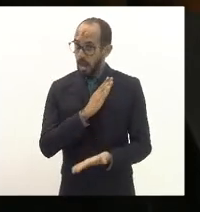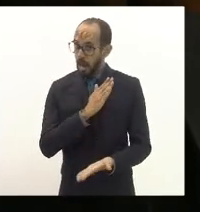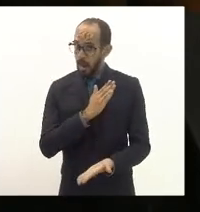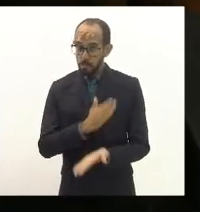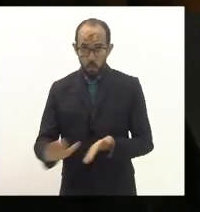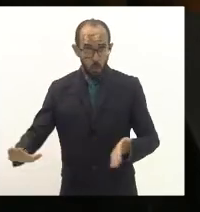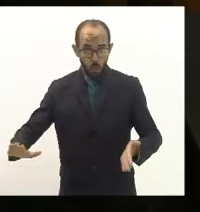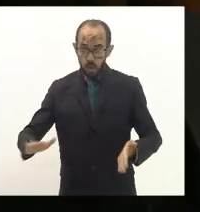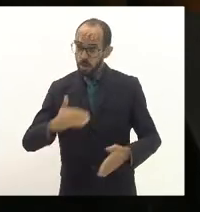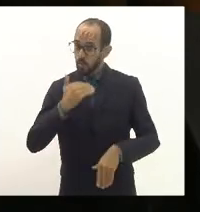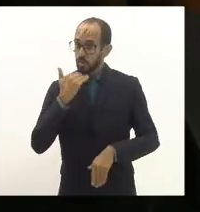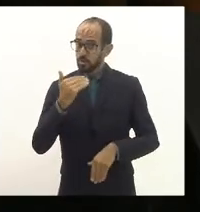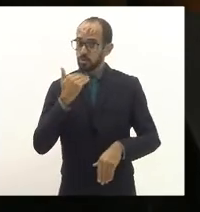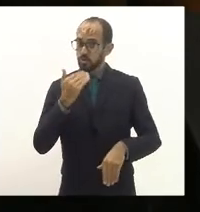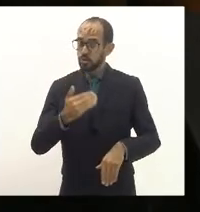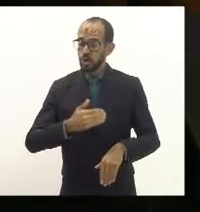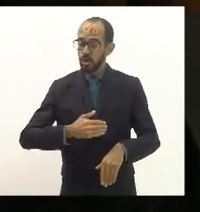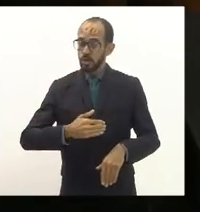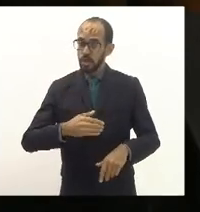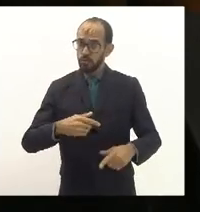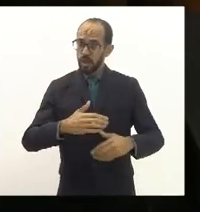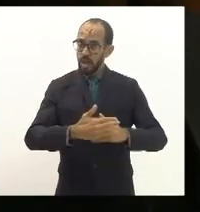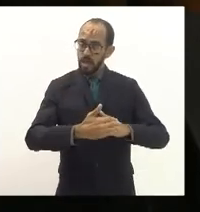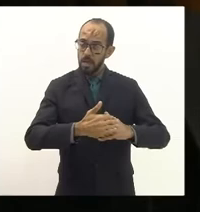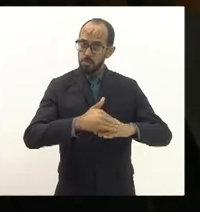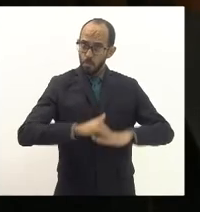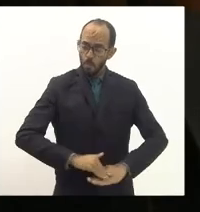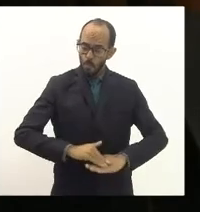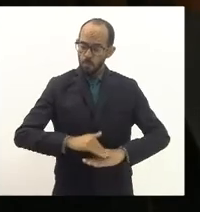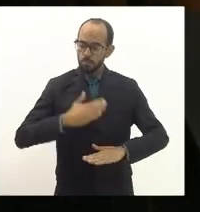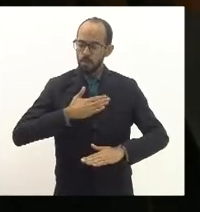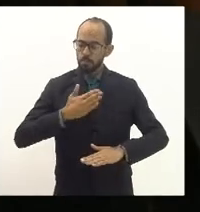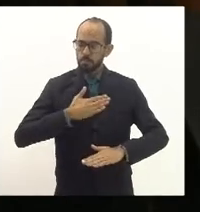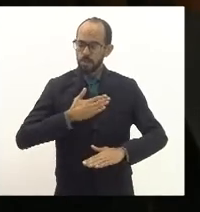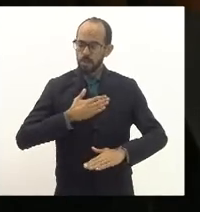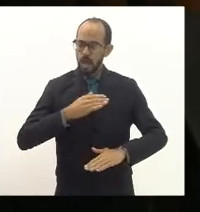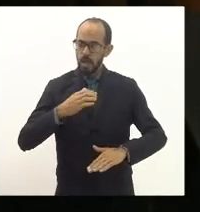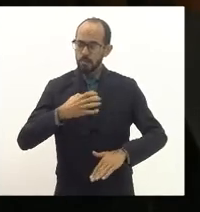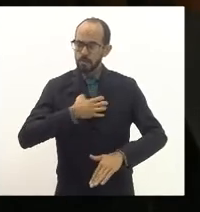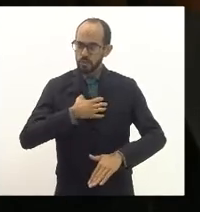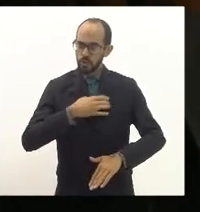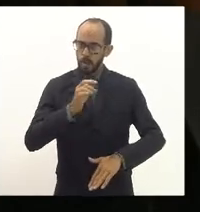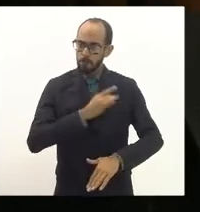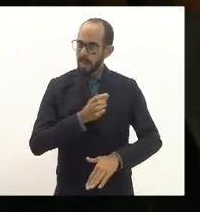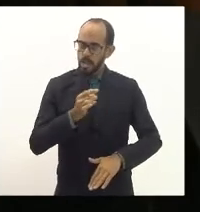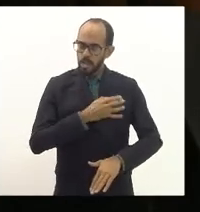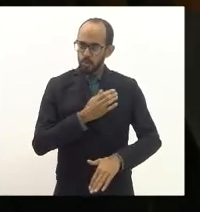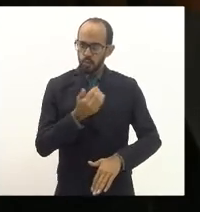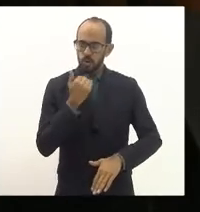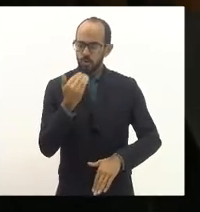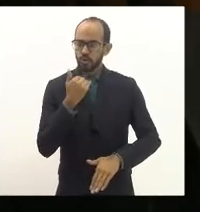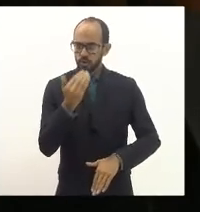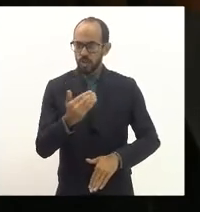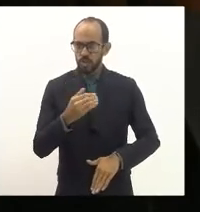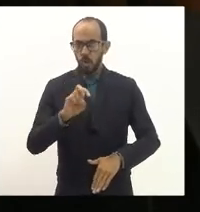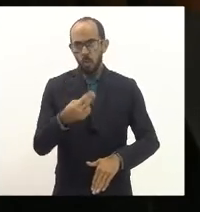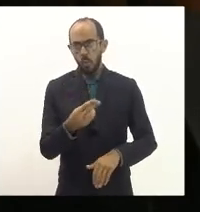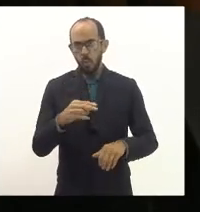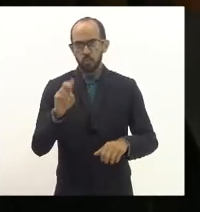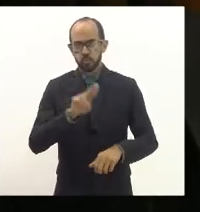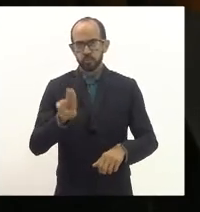não adianta querer me intimidar. Não diga que vai usar sistema contra mim para me